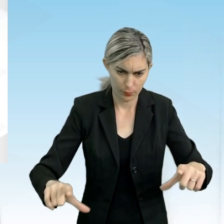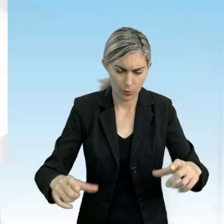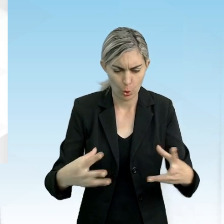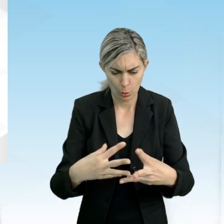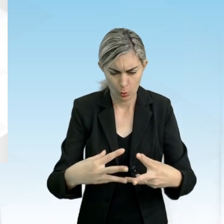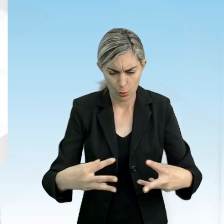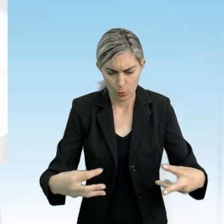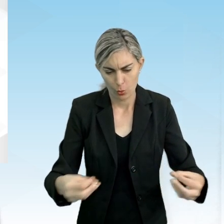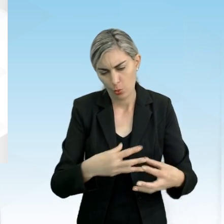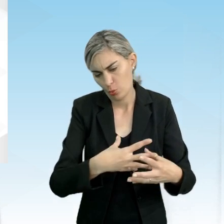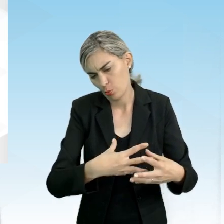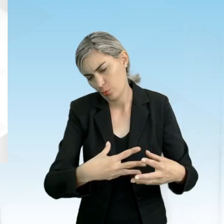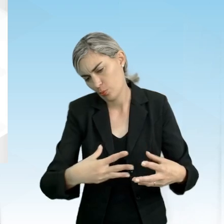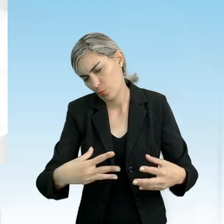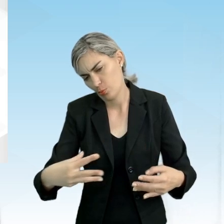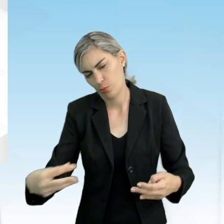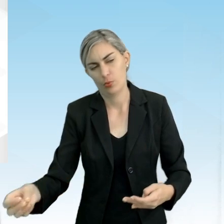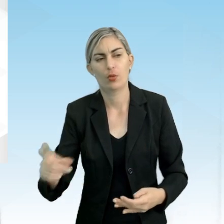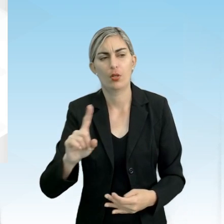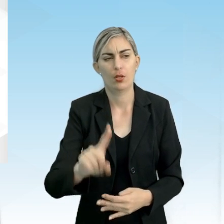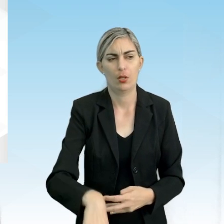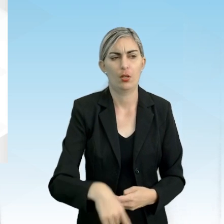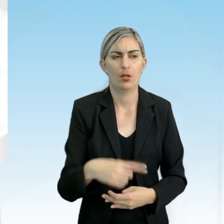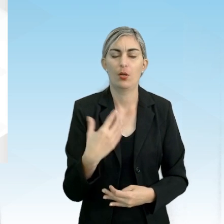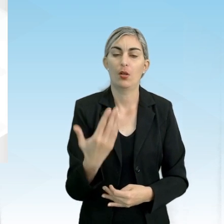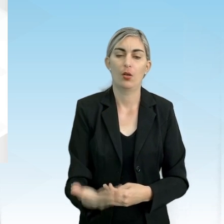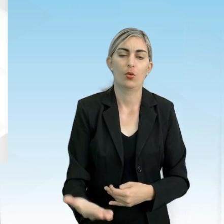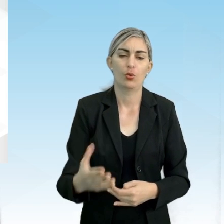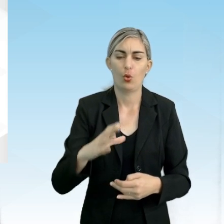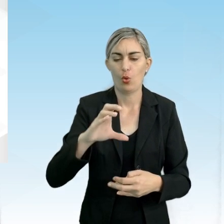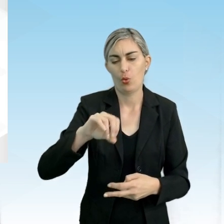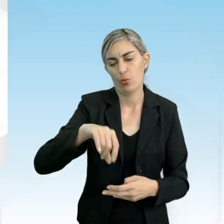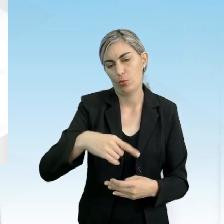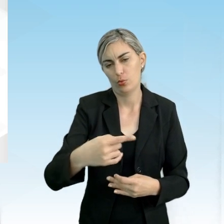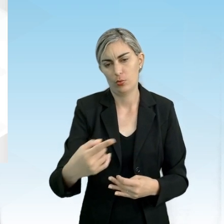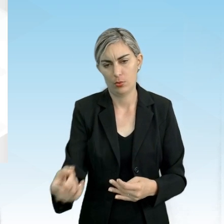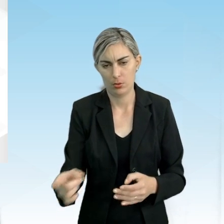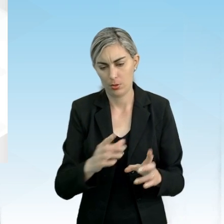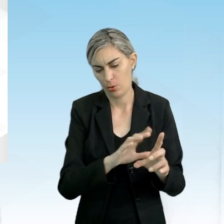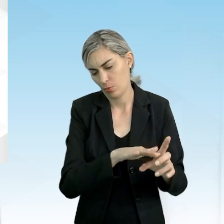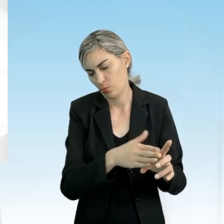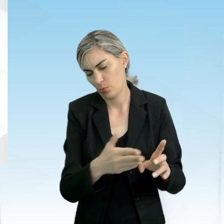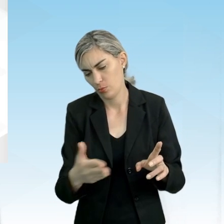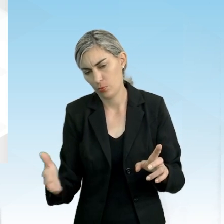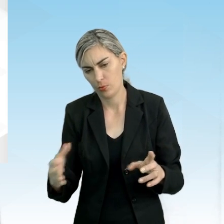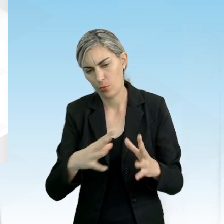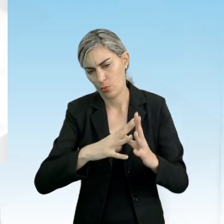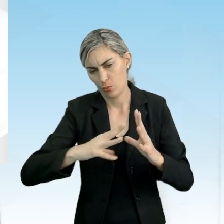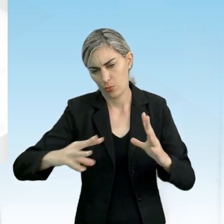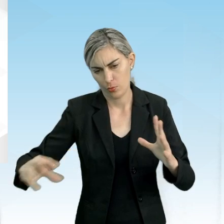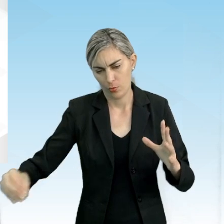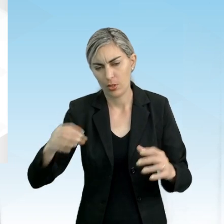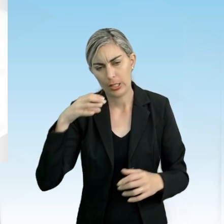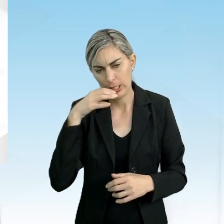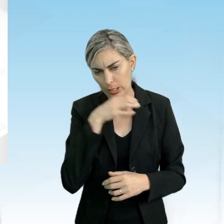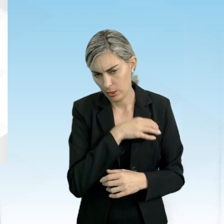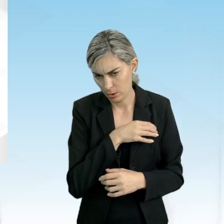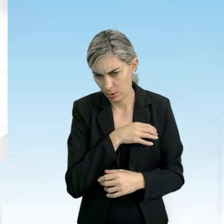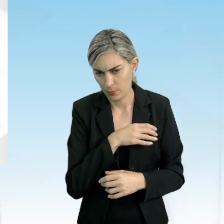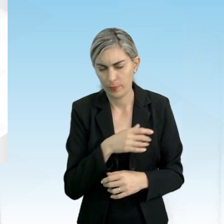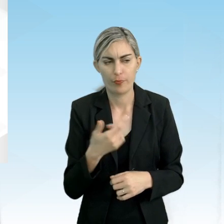a propagação do calor ela vai se dar para outra extremidade por condução bom